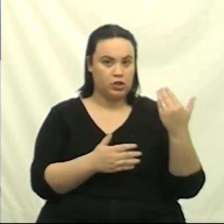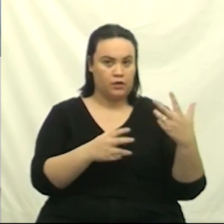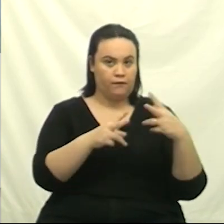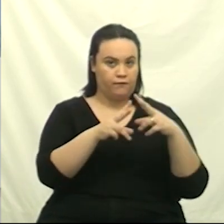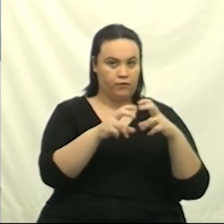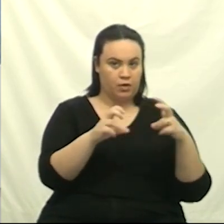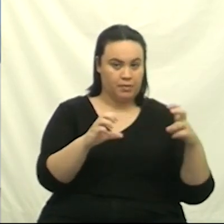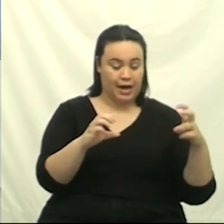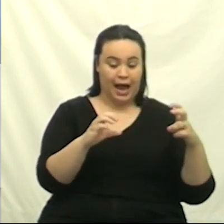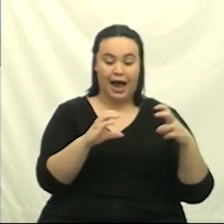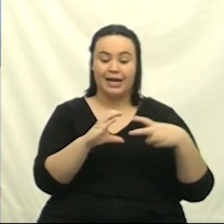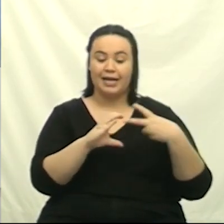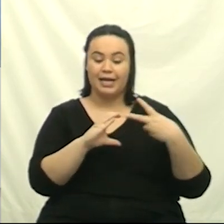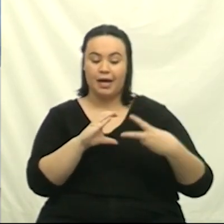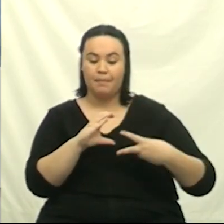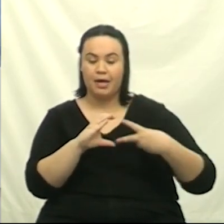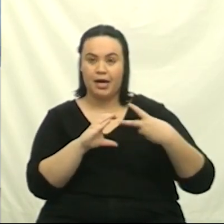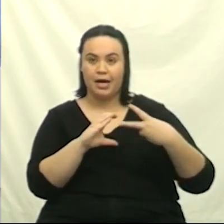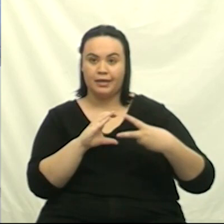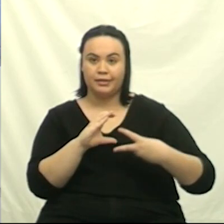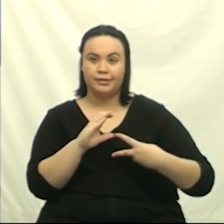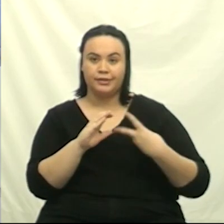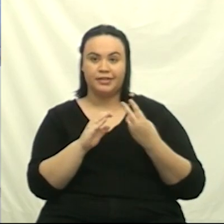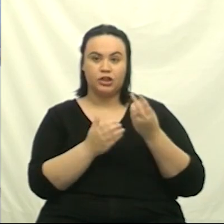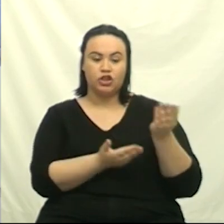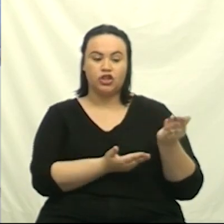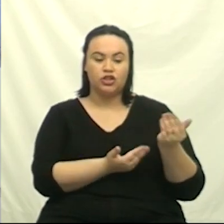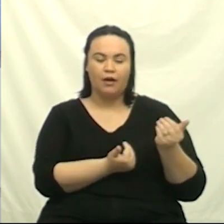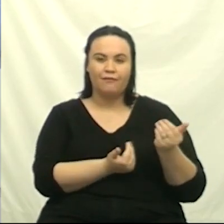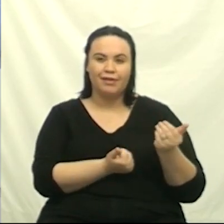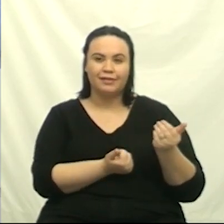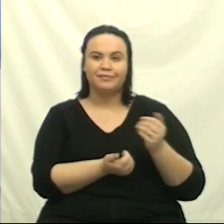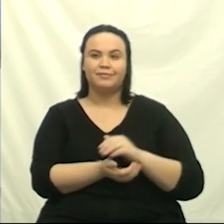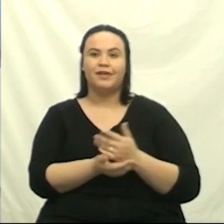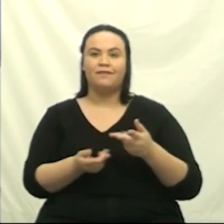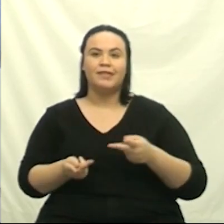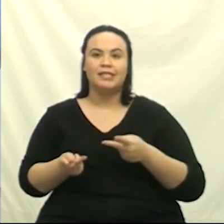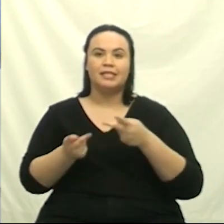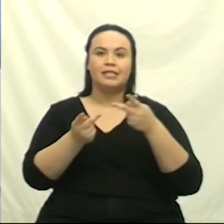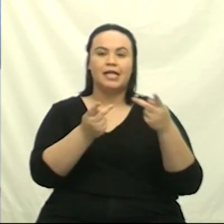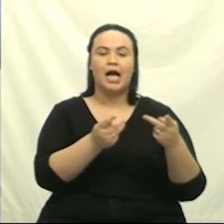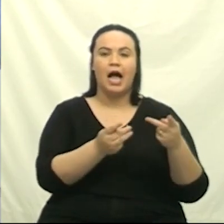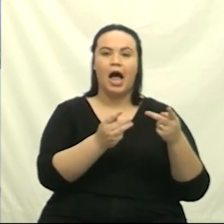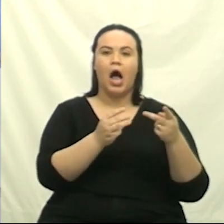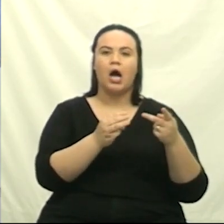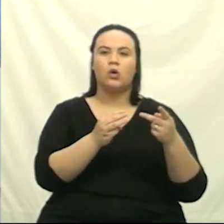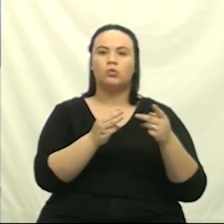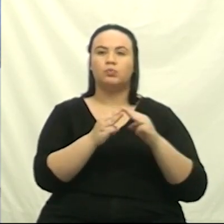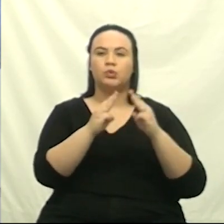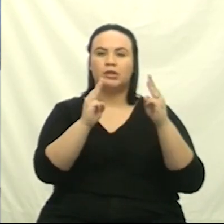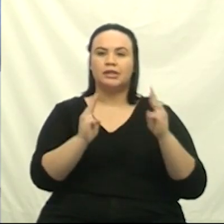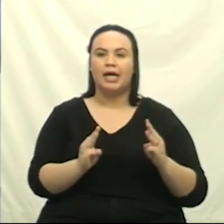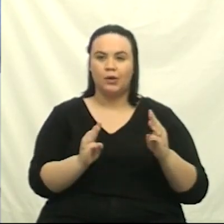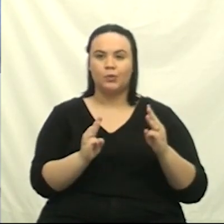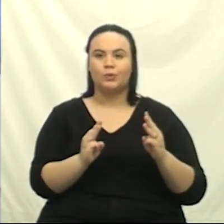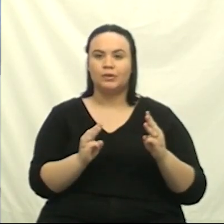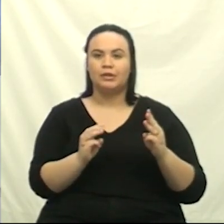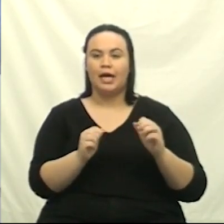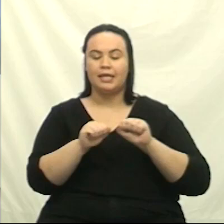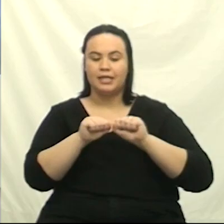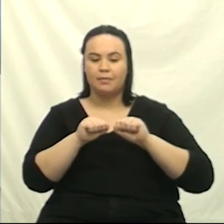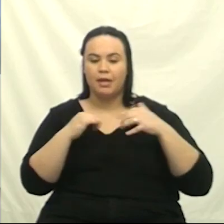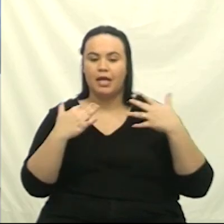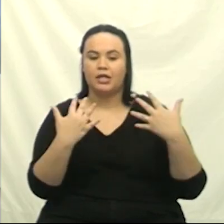com a Câmara Mirim os nossos vereadores Mirim em visita ao museu de Florianópolis visita na Assembleia